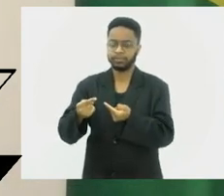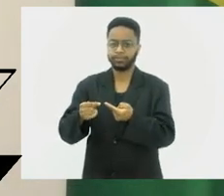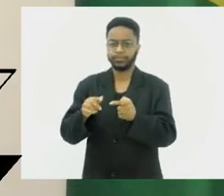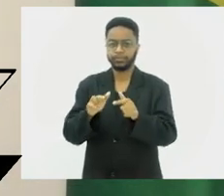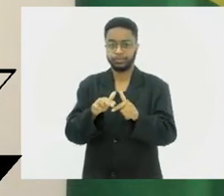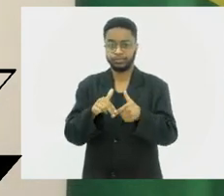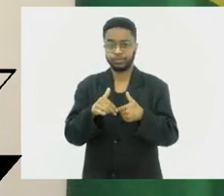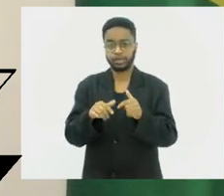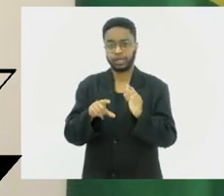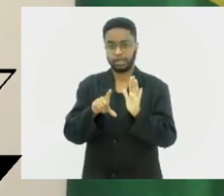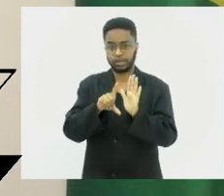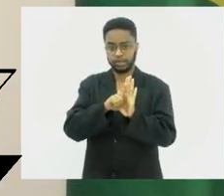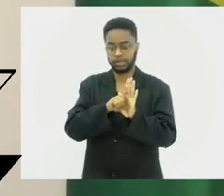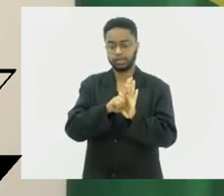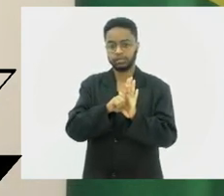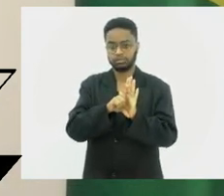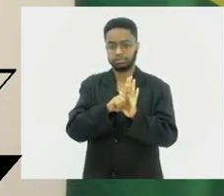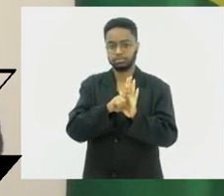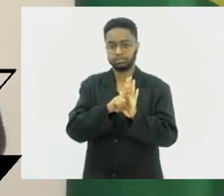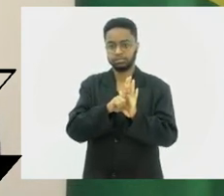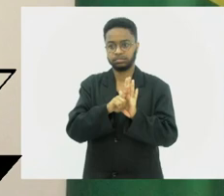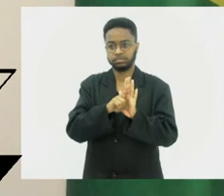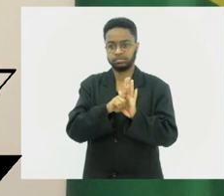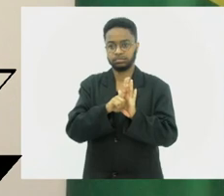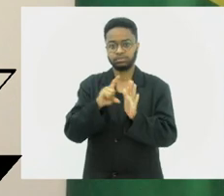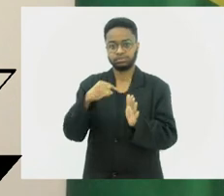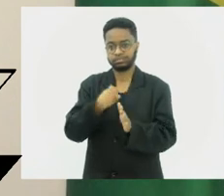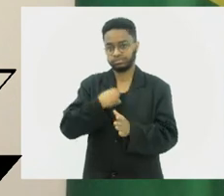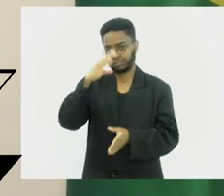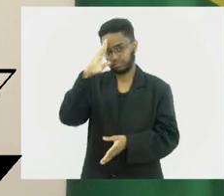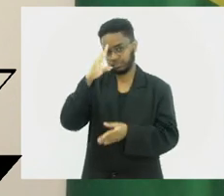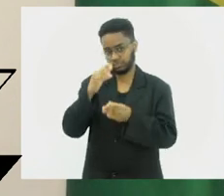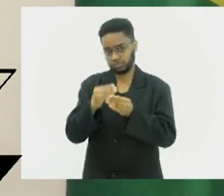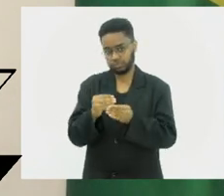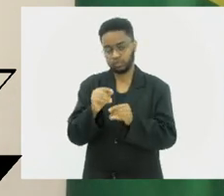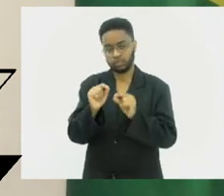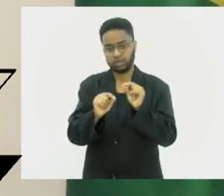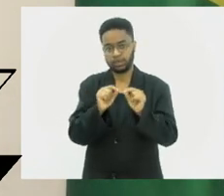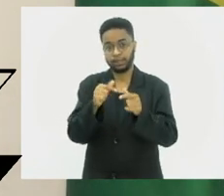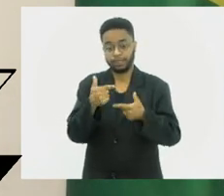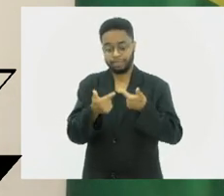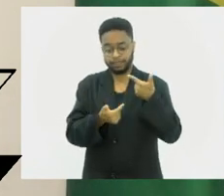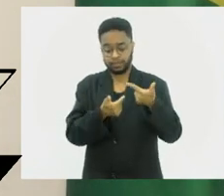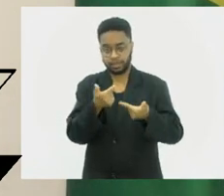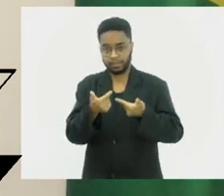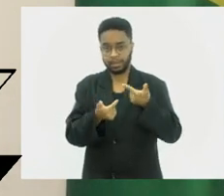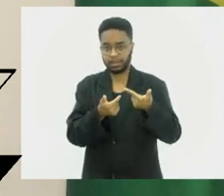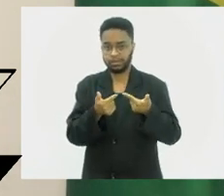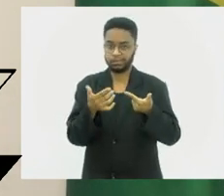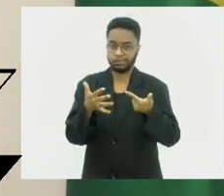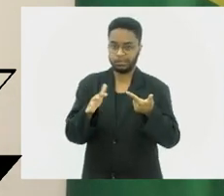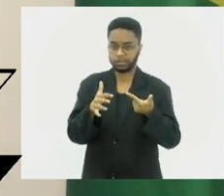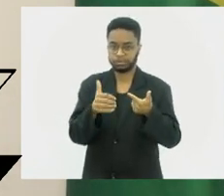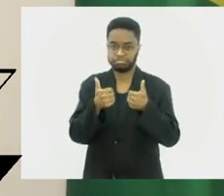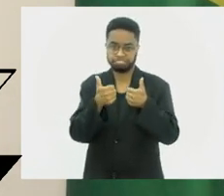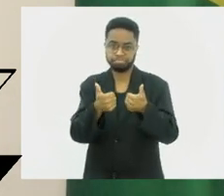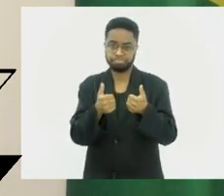Através da legislação, entendeu-se que o trabalho estava mais ou menos